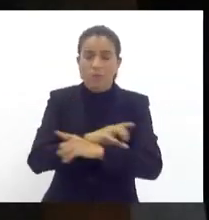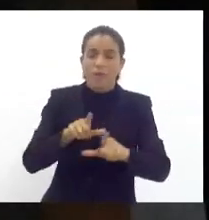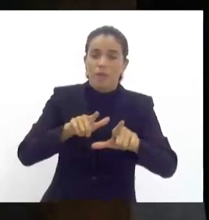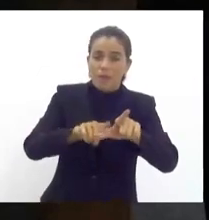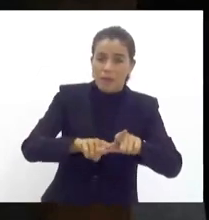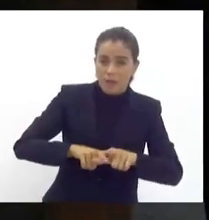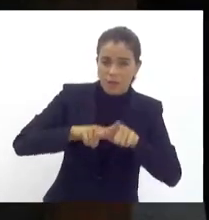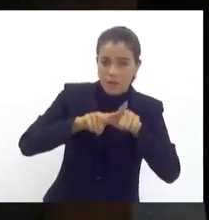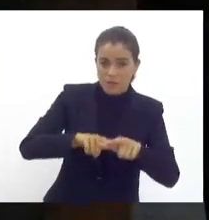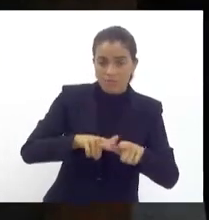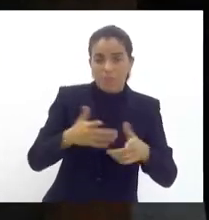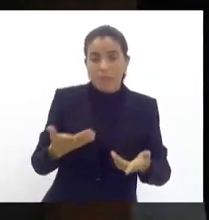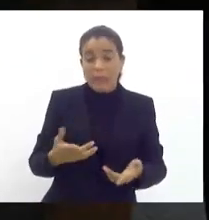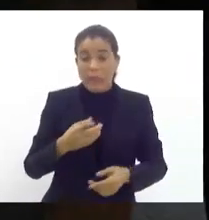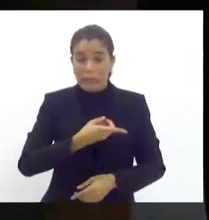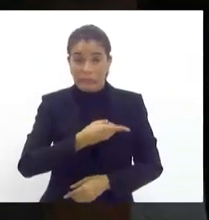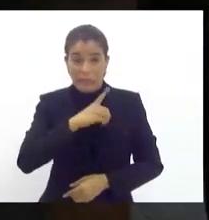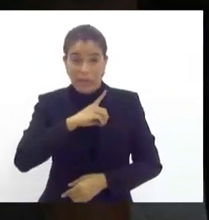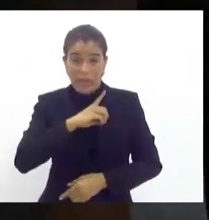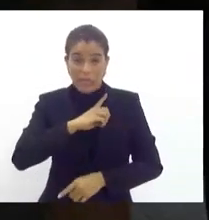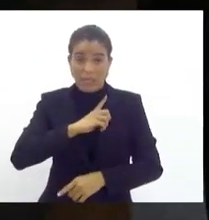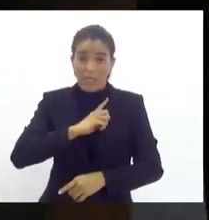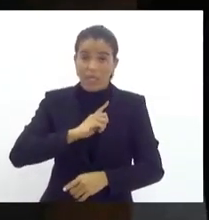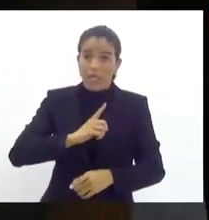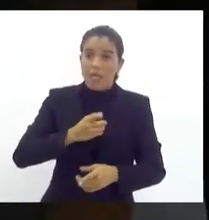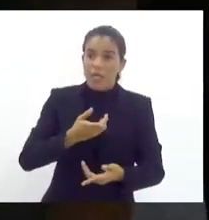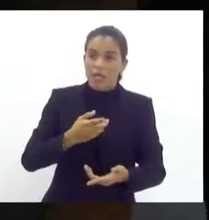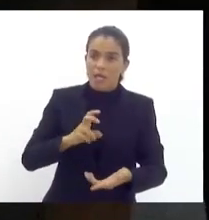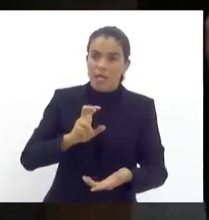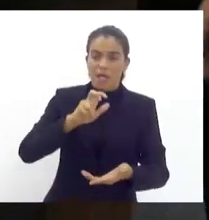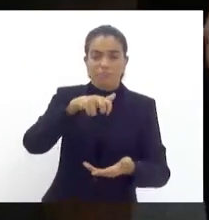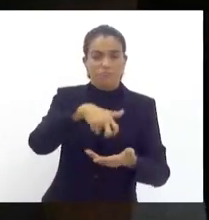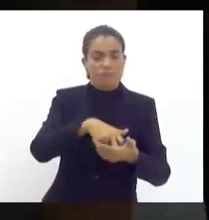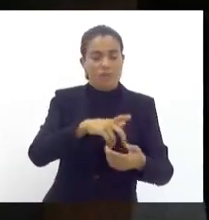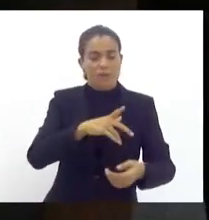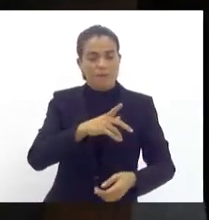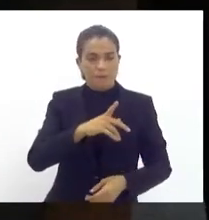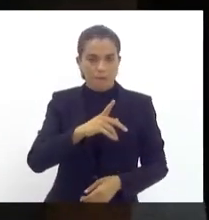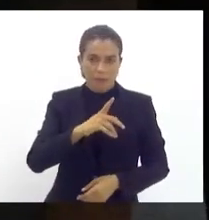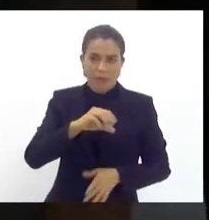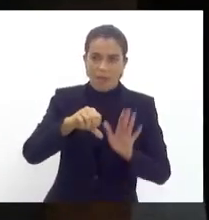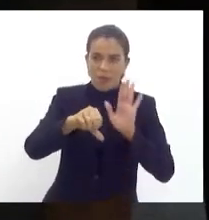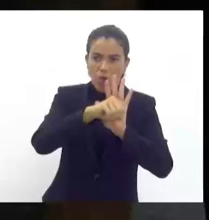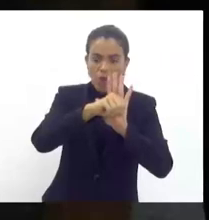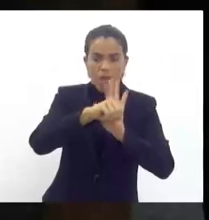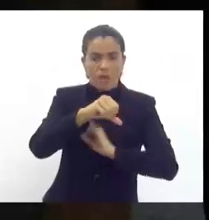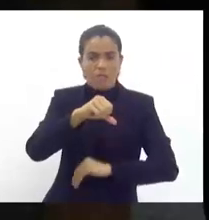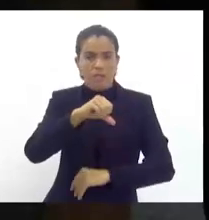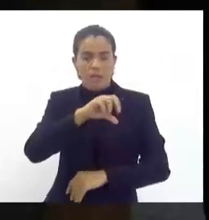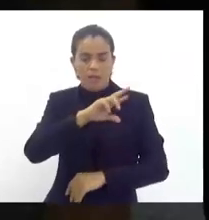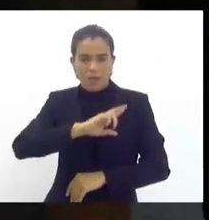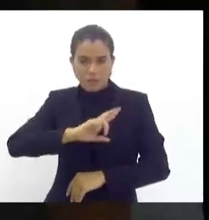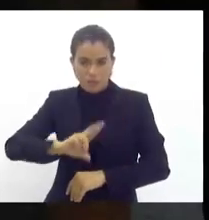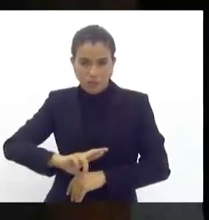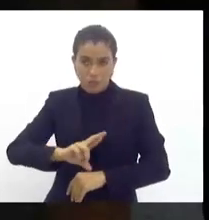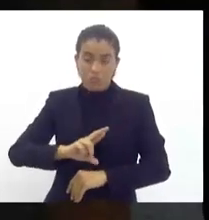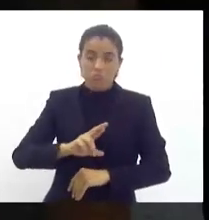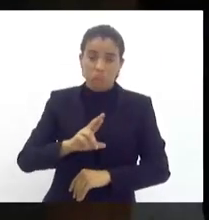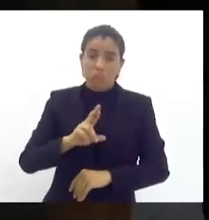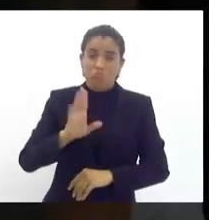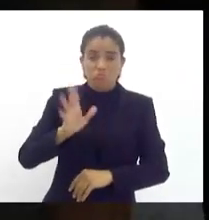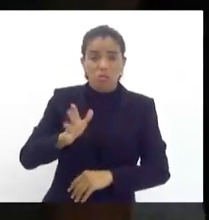umbanda e a delegacia de combate aos crimes de intolerância religiosa produz já